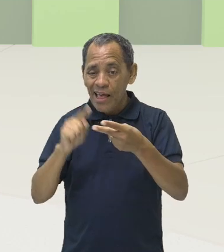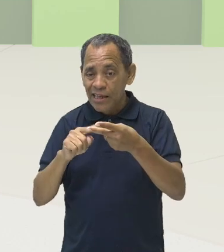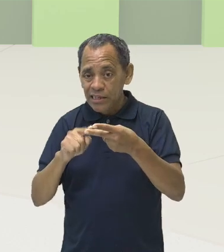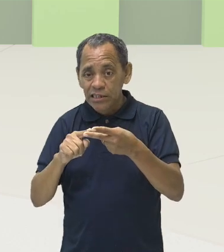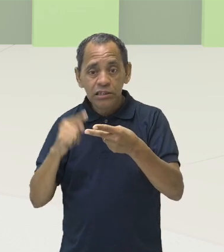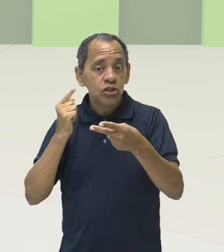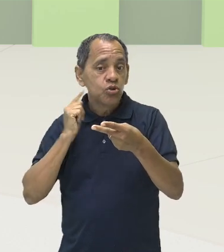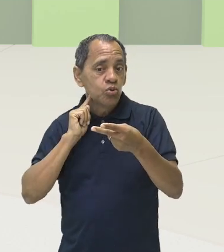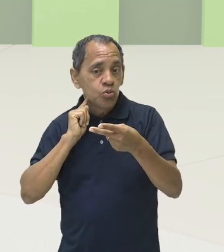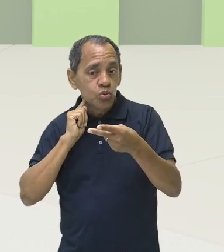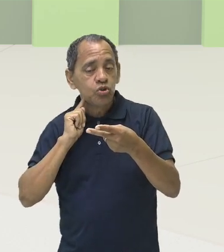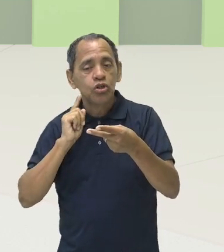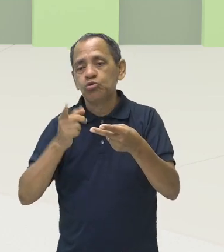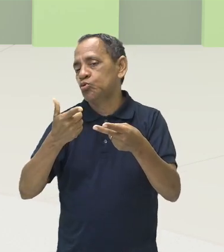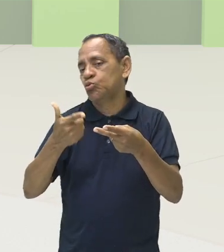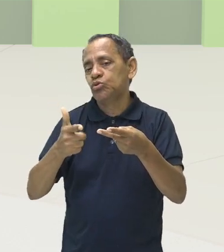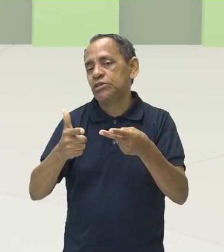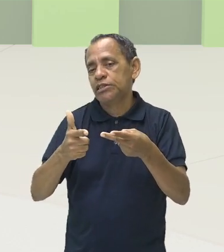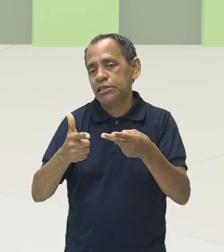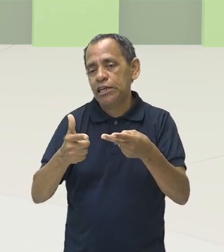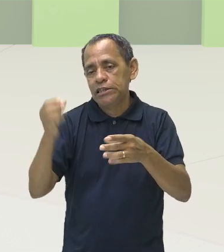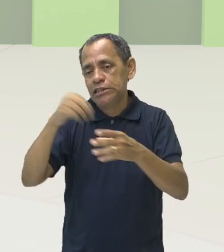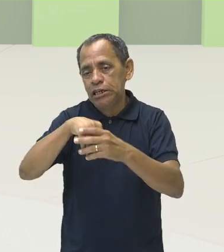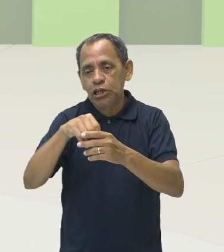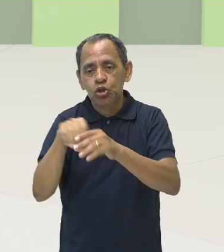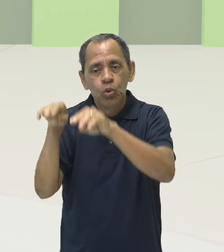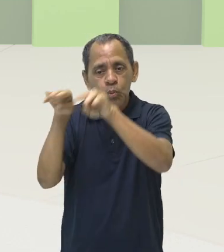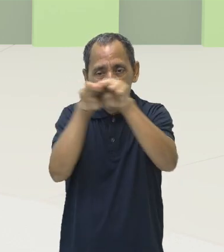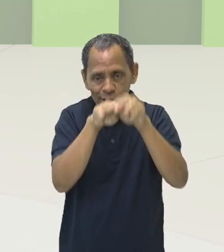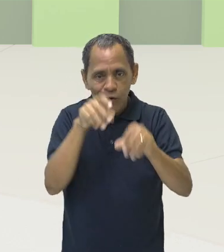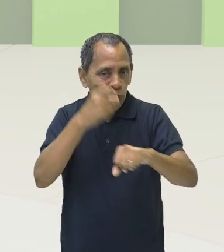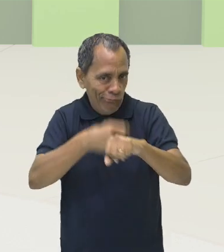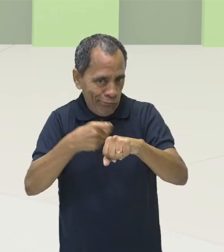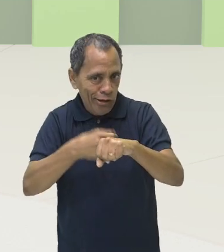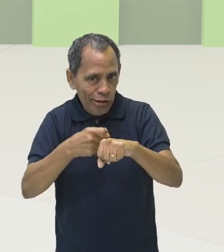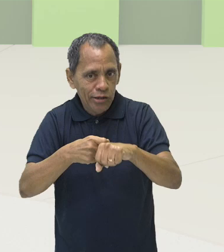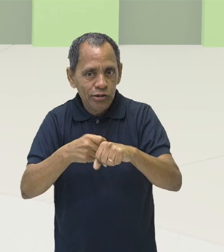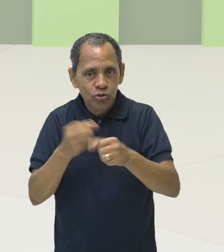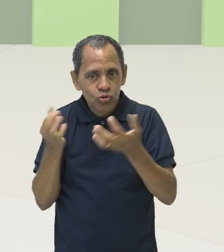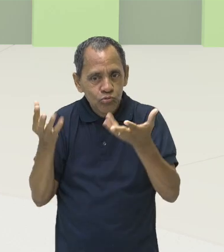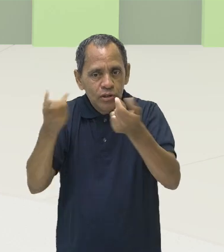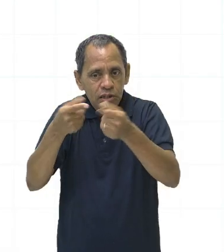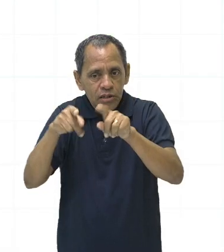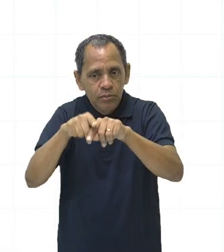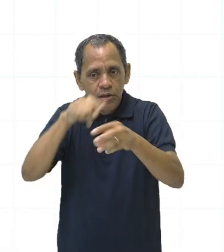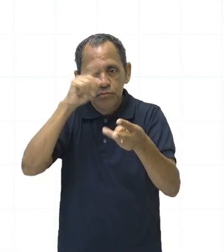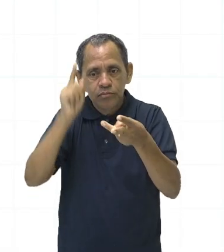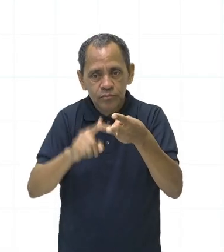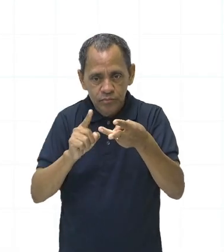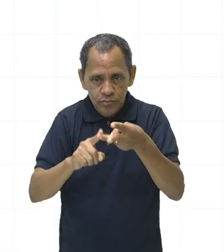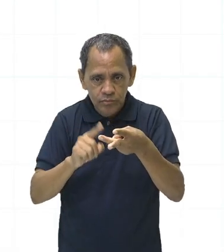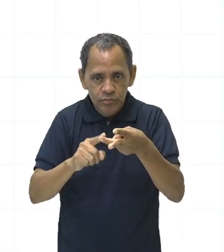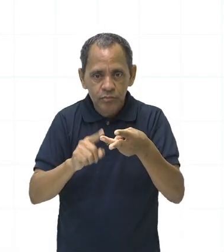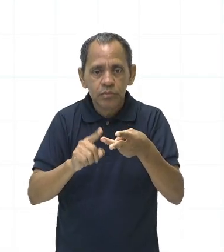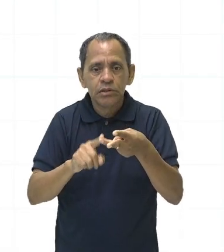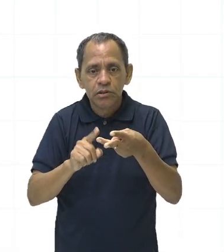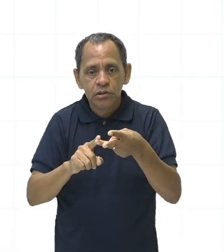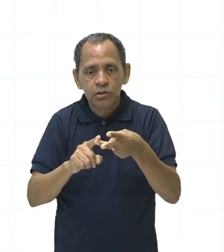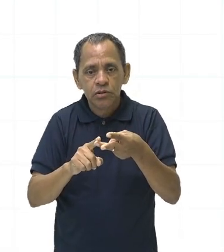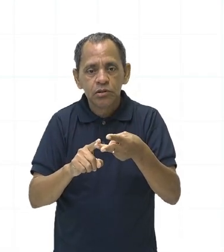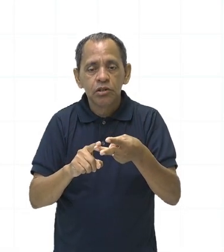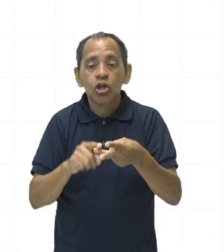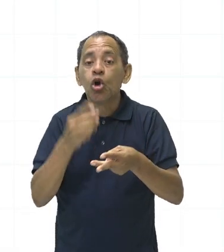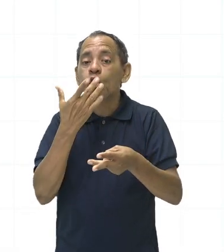ao parâmetro físico de qualidade, que é a turbidez. Vamos ver agora o parâmetro